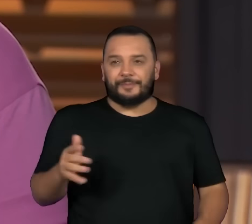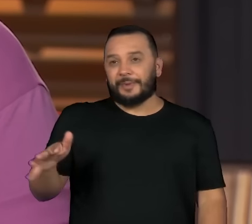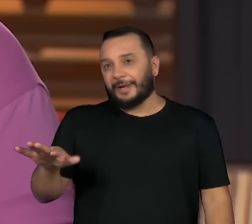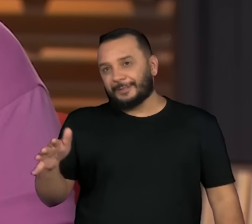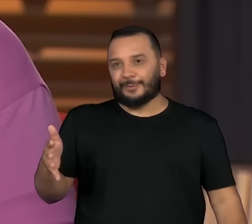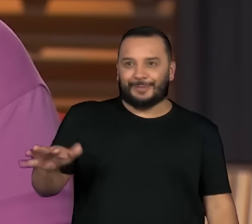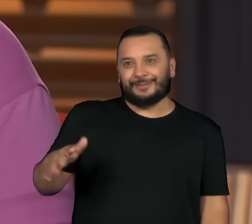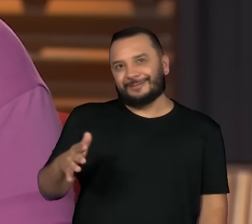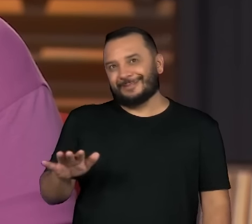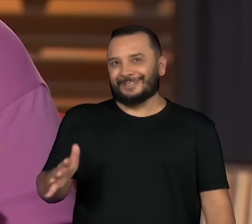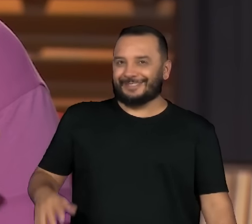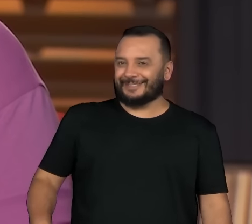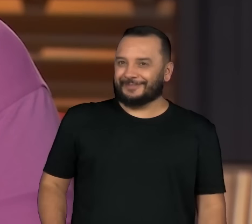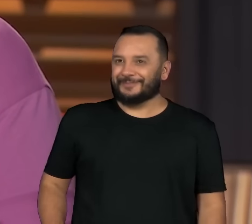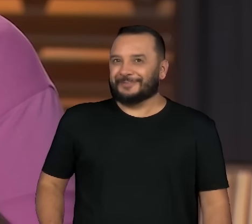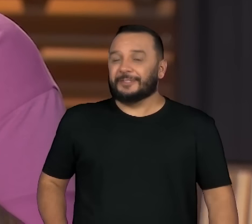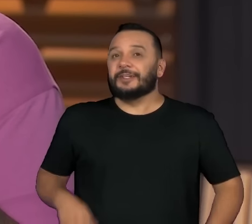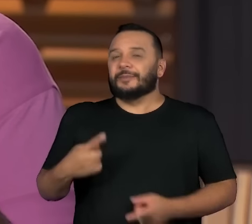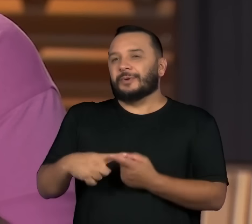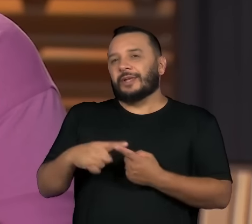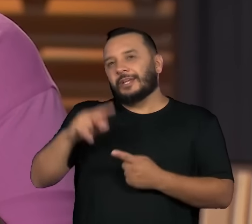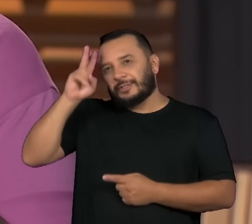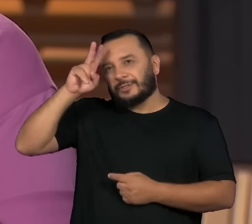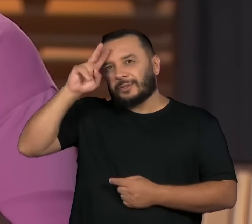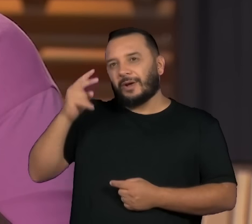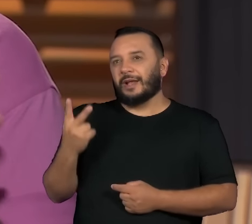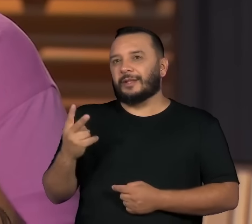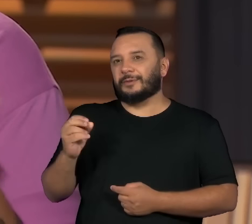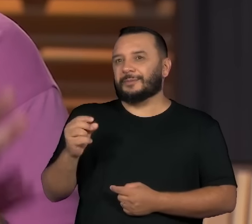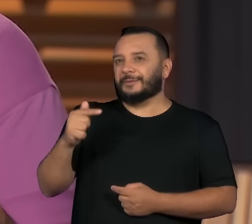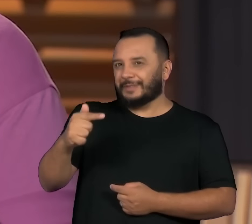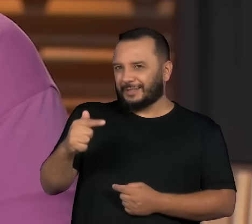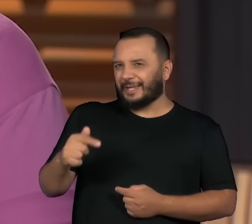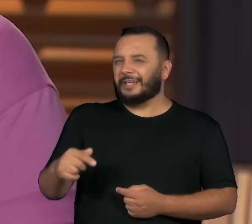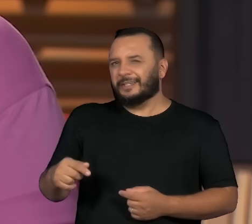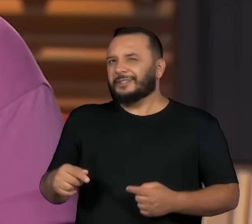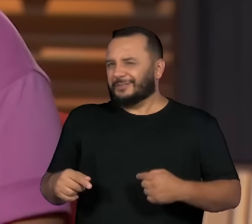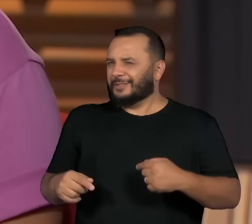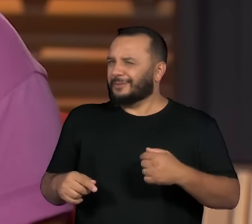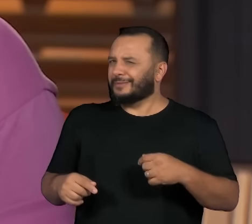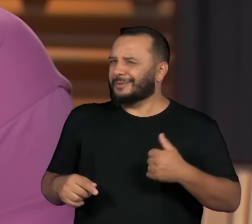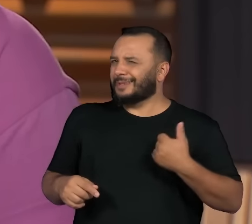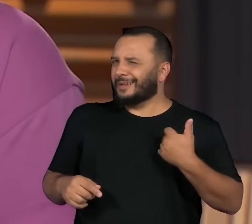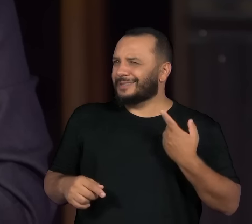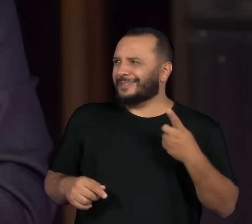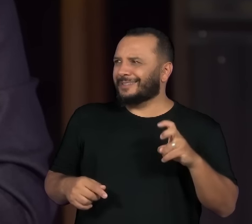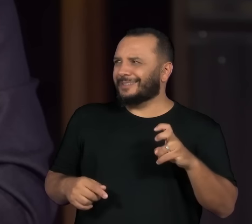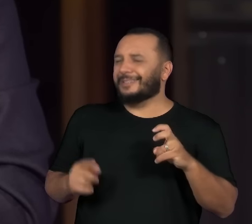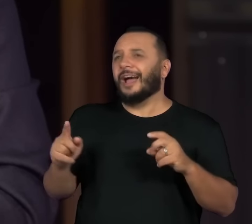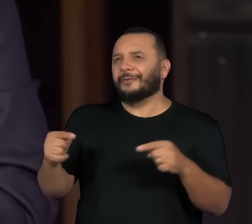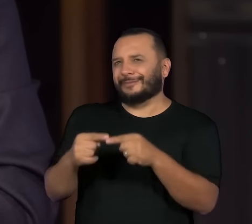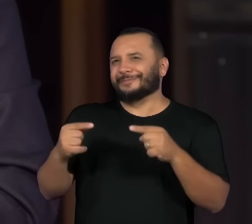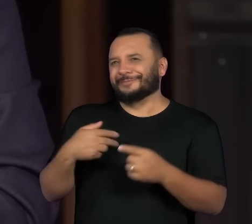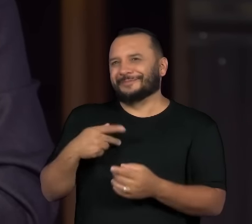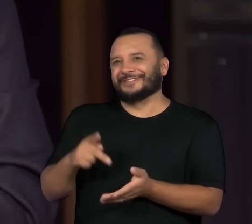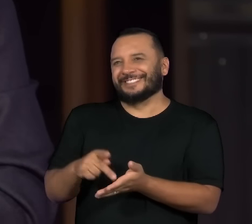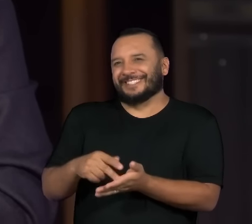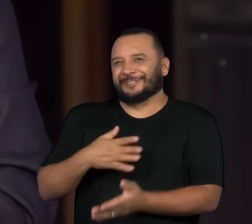aí. Menos, é. Que a história se passa em 2007, eu tinha 15 anos em 2007, Aí, então olha é por aí. Olha que bandeira é essa,